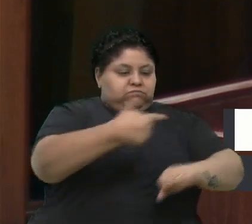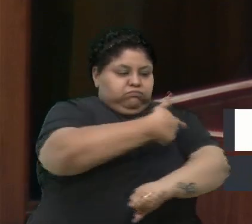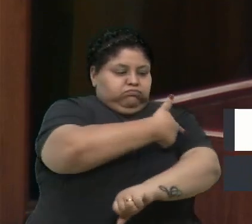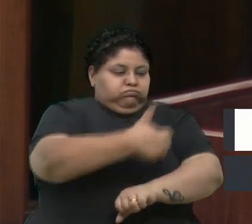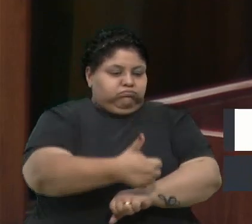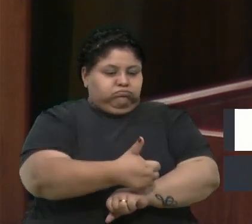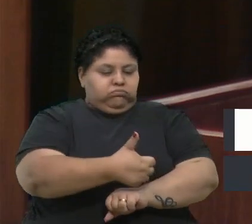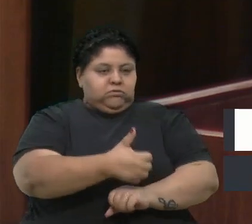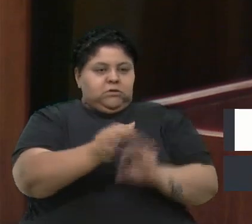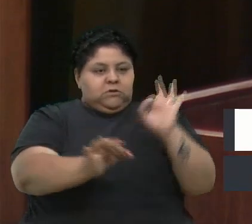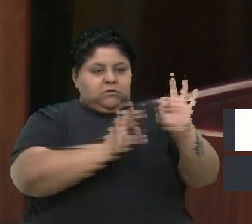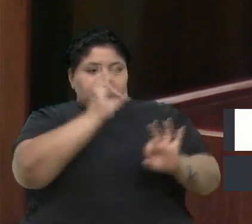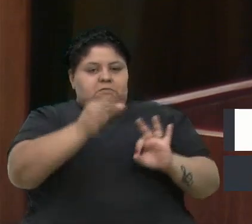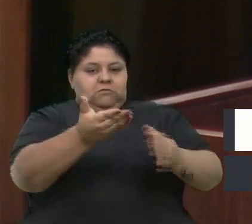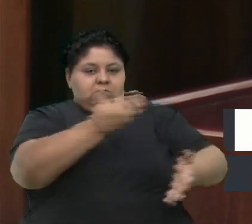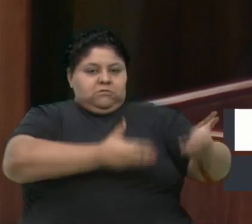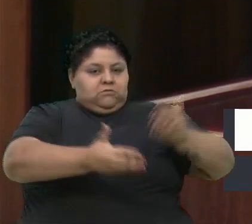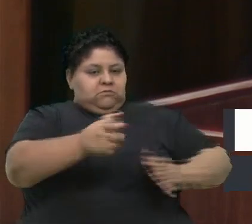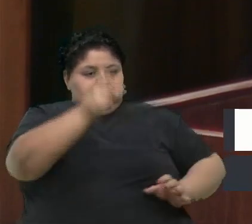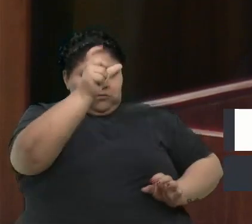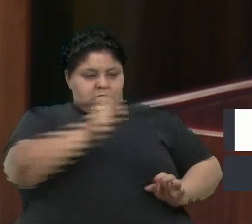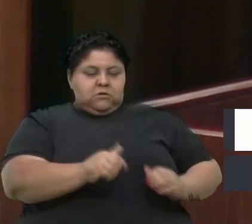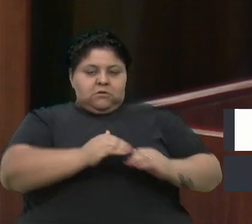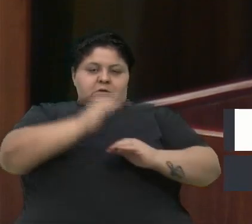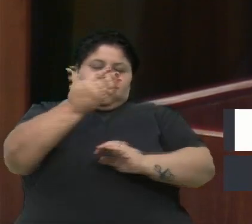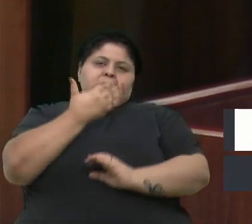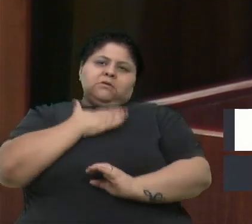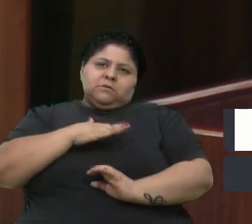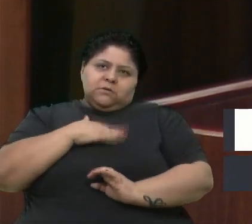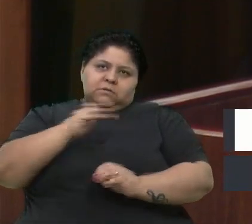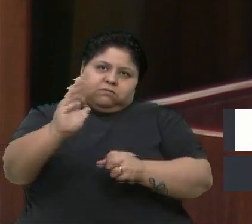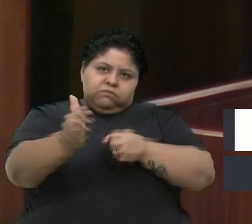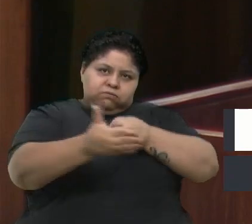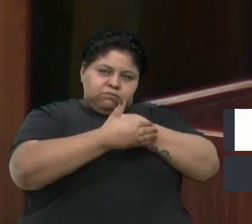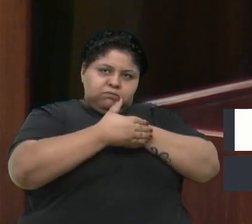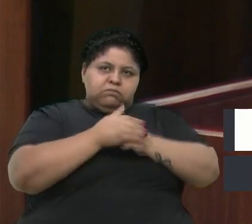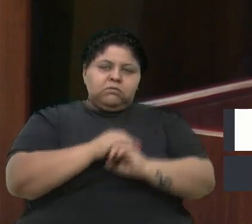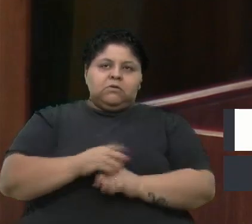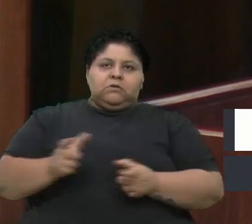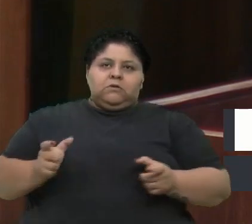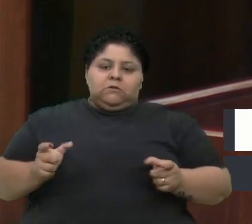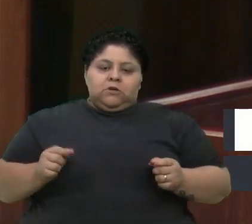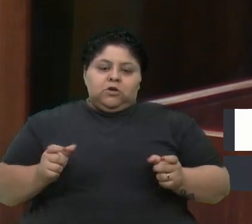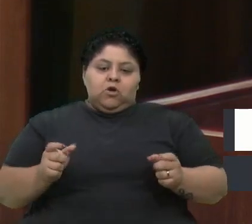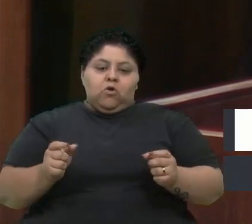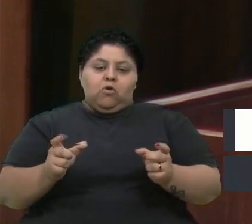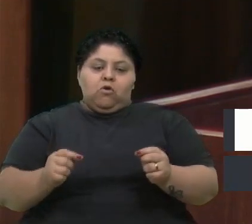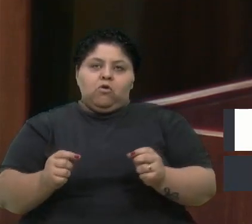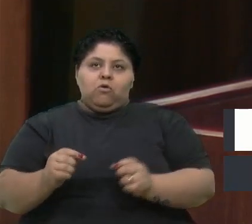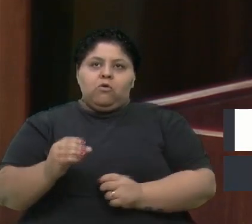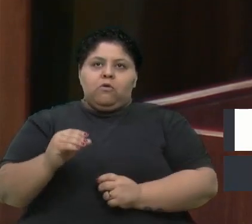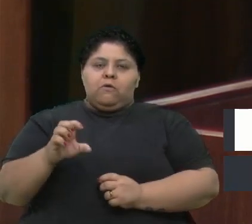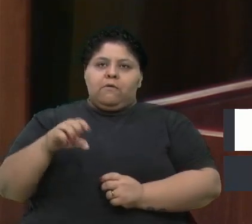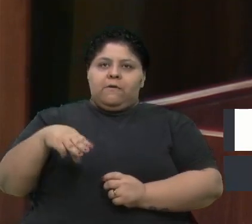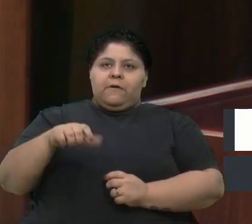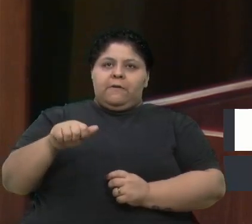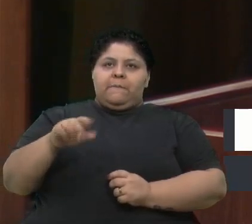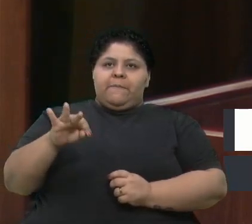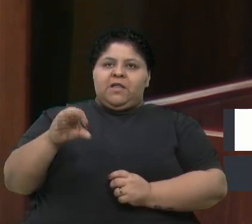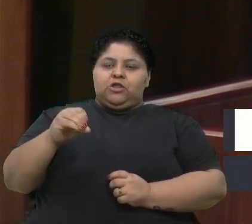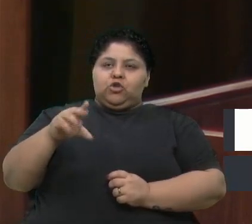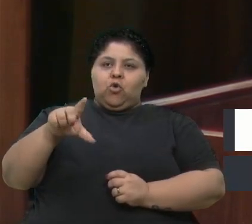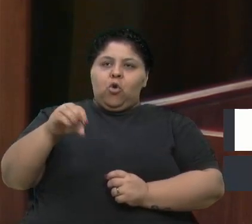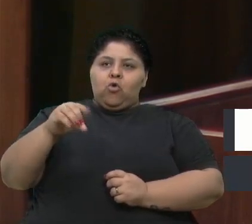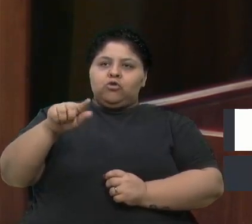aos pacientes com o máximo conforto e acolhimento. A oncohematologia também contempla consultórios